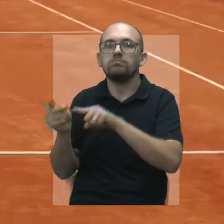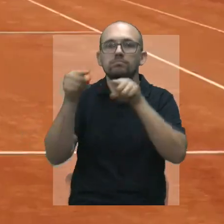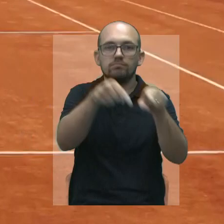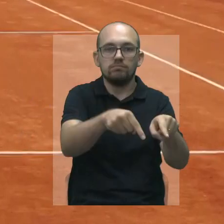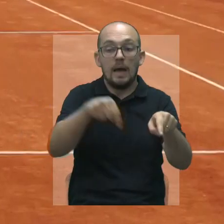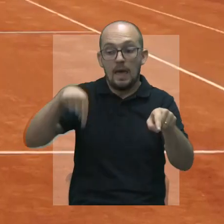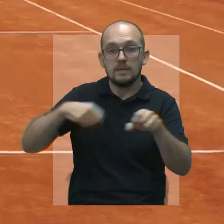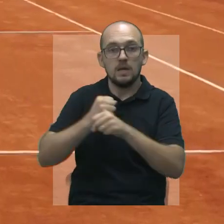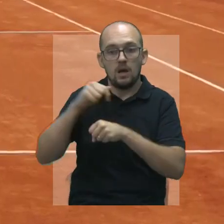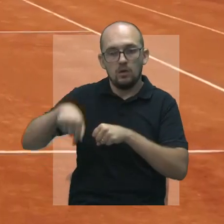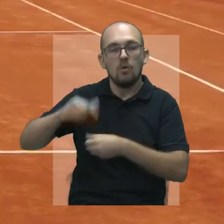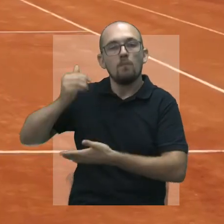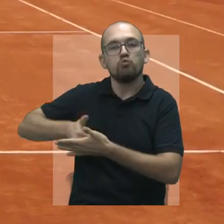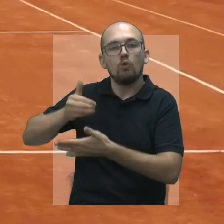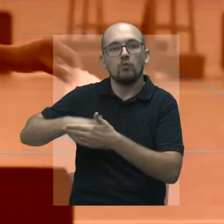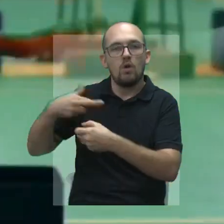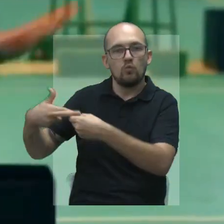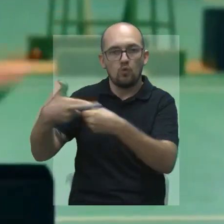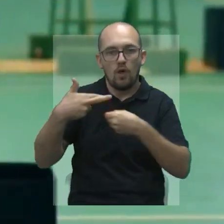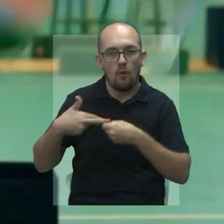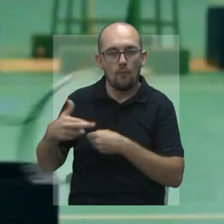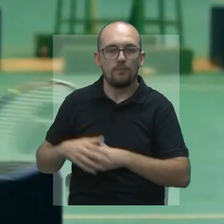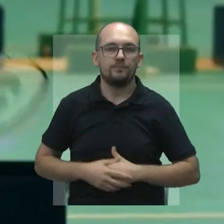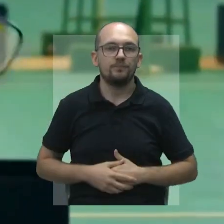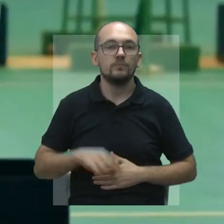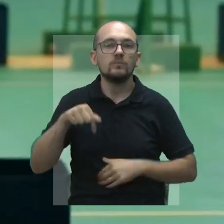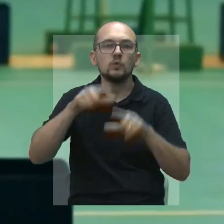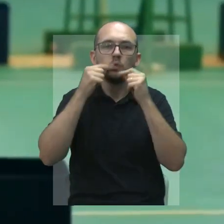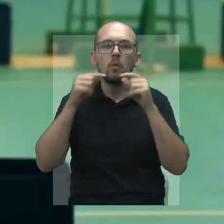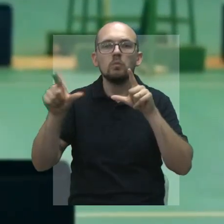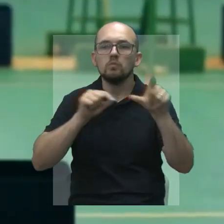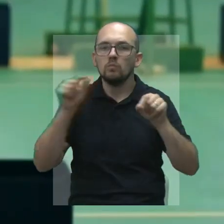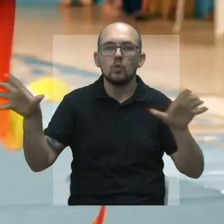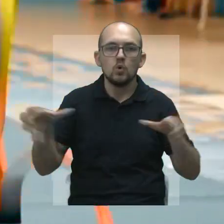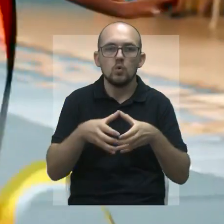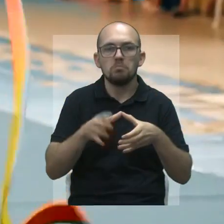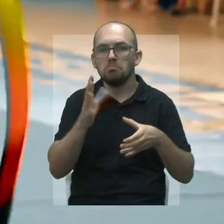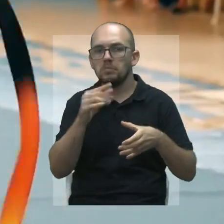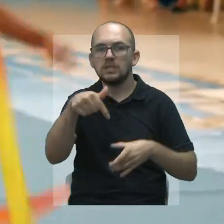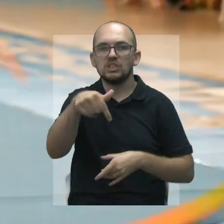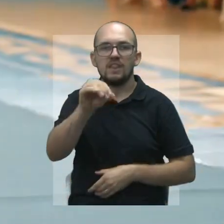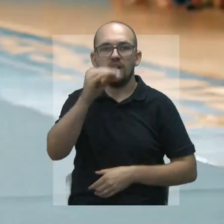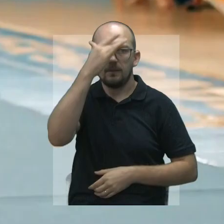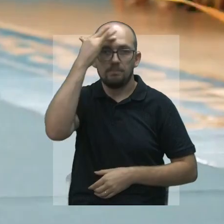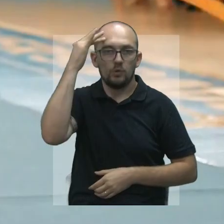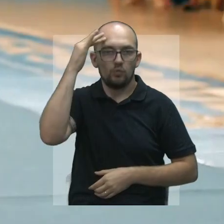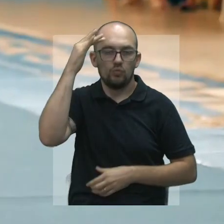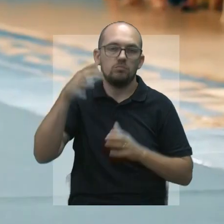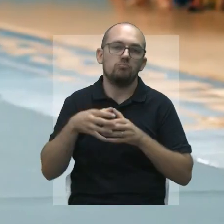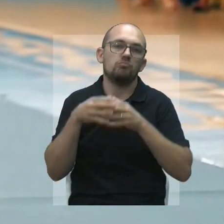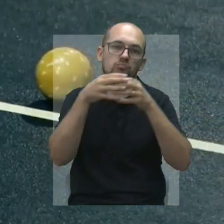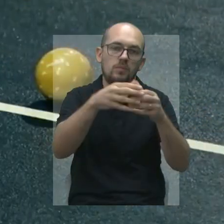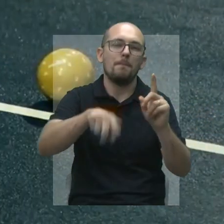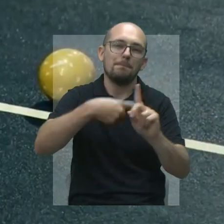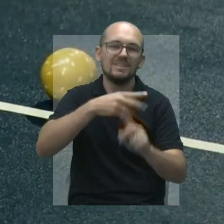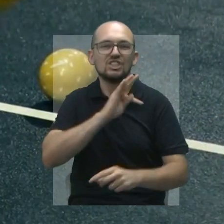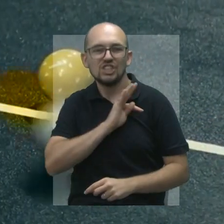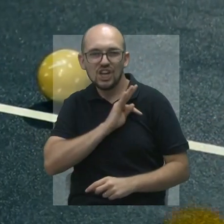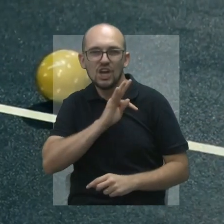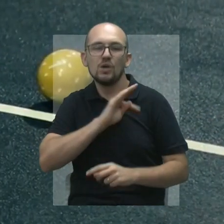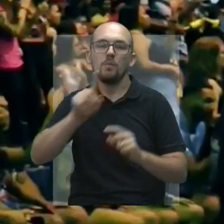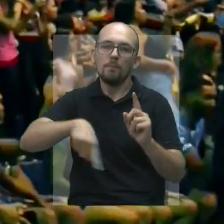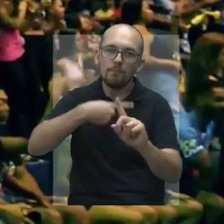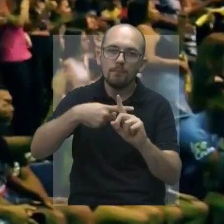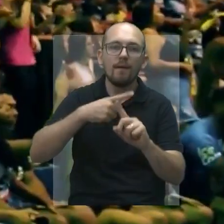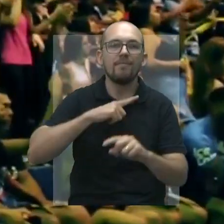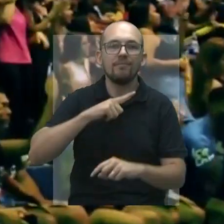de Botucatu. A delegação jauense foi composta por aproximadamente 70 atletas, além dos técnicos e também uma equipe